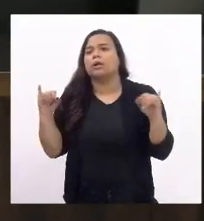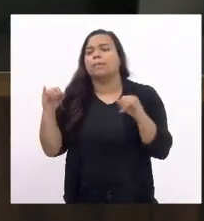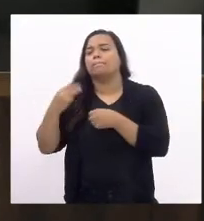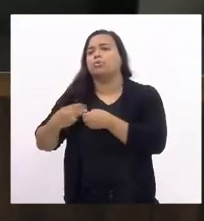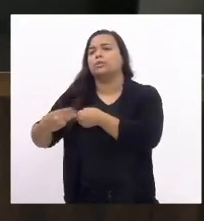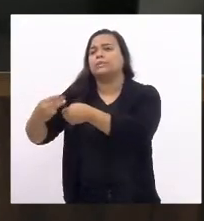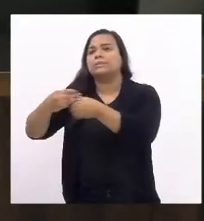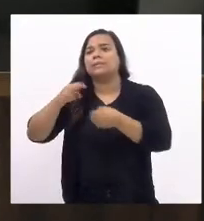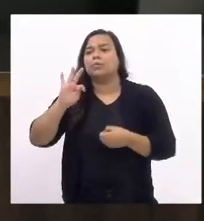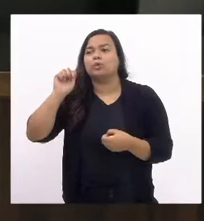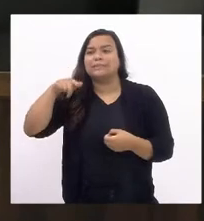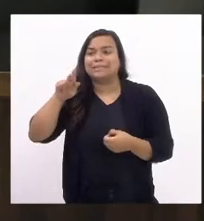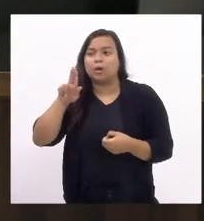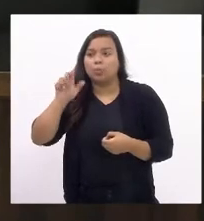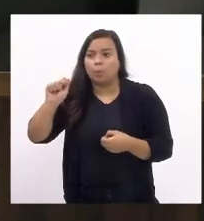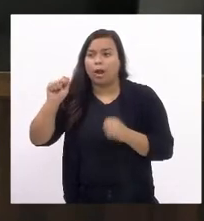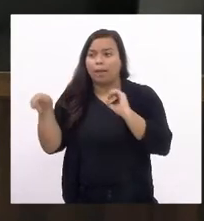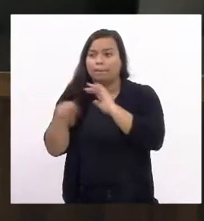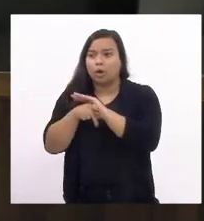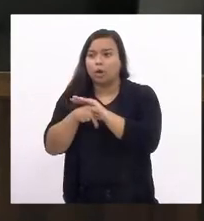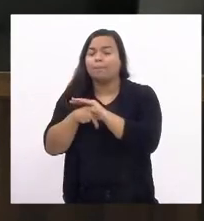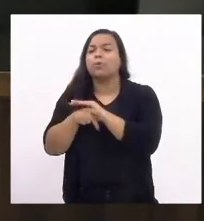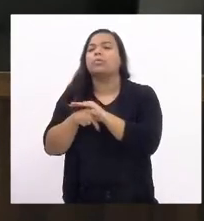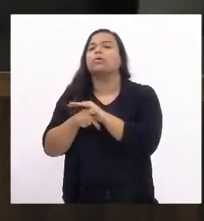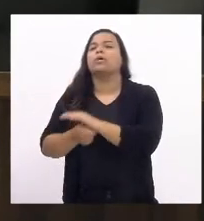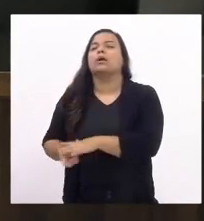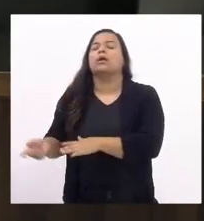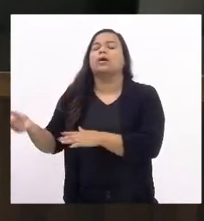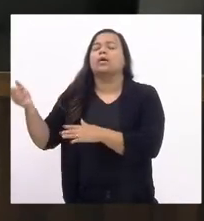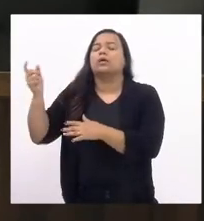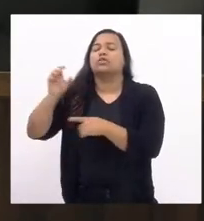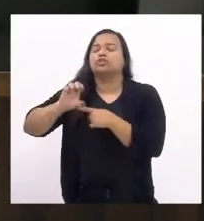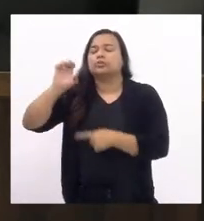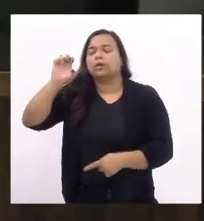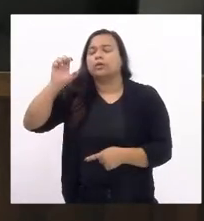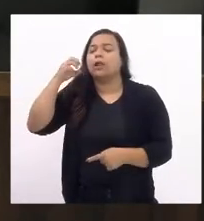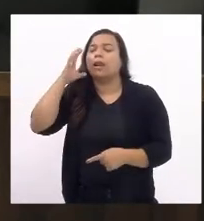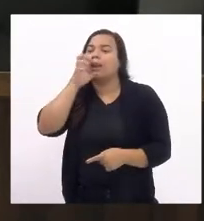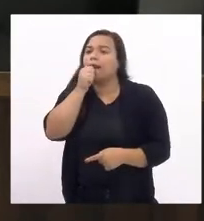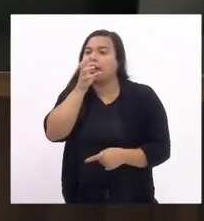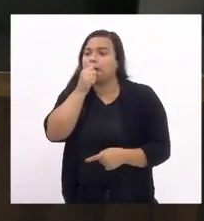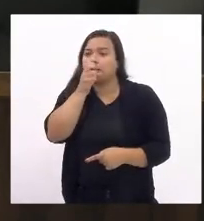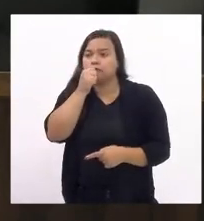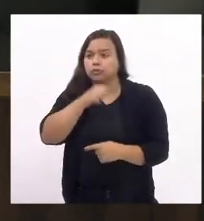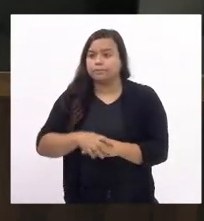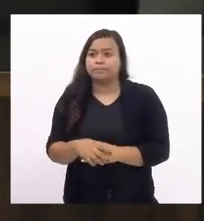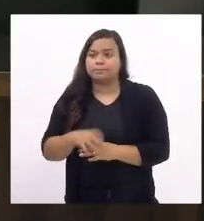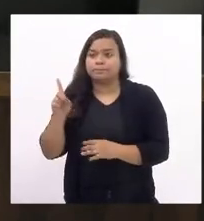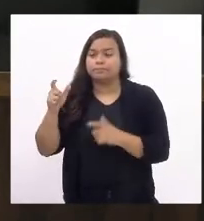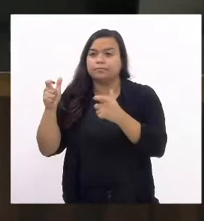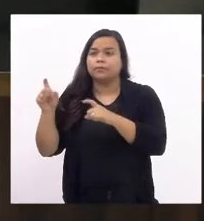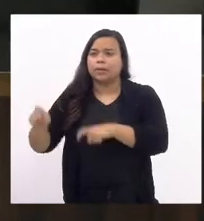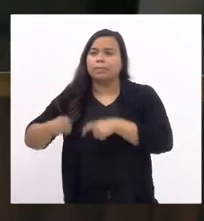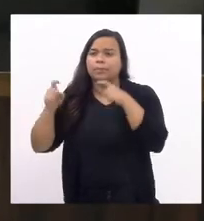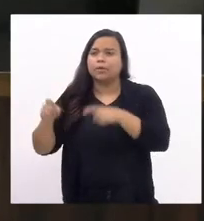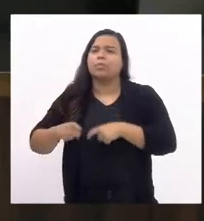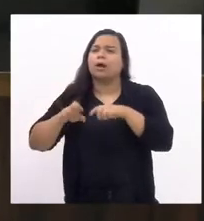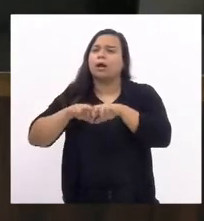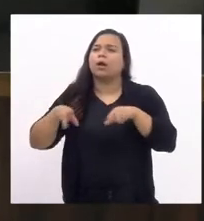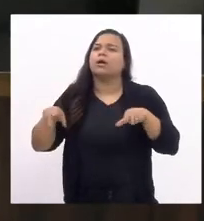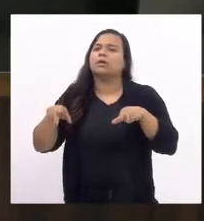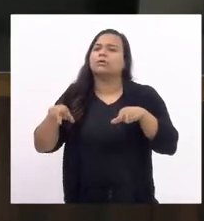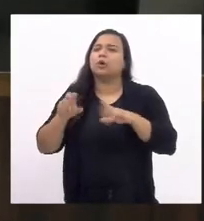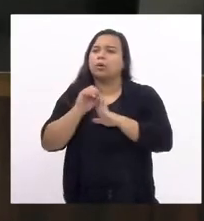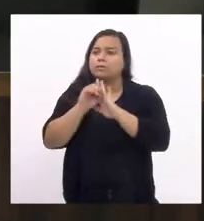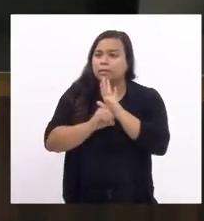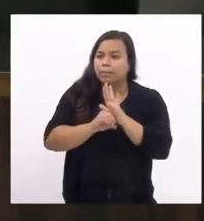estadual da Laranja, pendente de pareceres das comissões de Constituição e Justiça, de Agricultura, Pecuária, Política Rural, Agrária e Pesqueira, de Assuntos Municipais, Desenvolvimento Regional e de